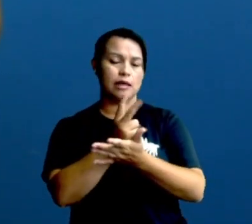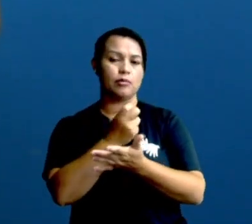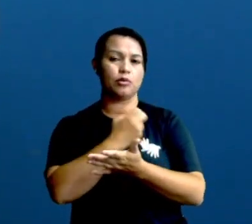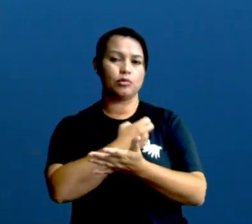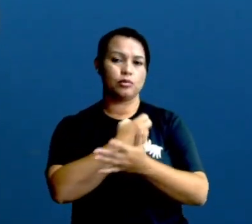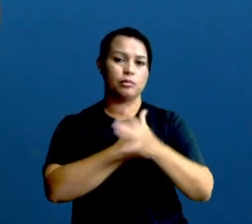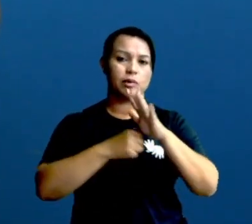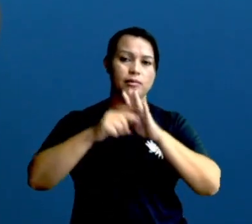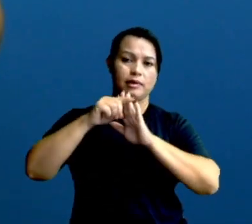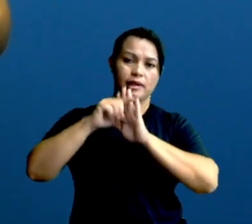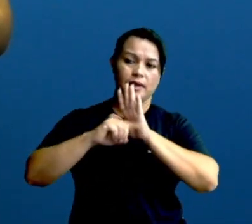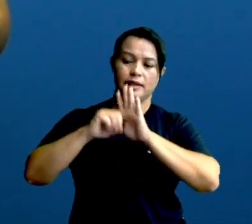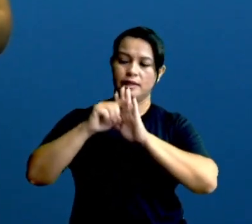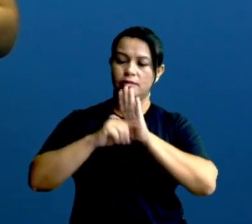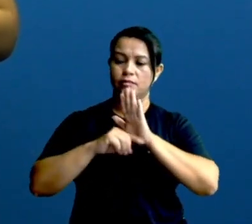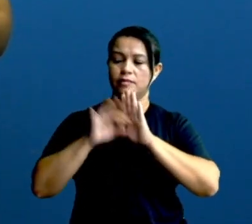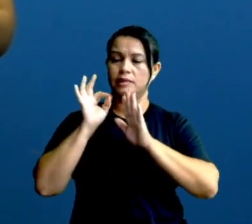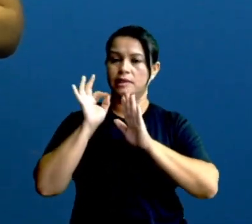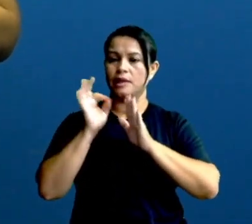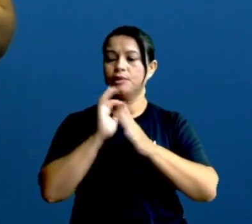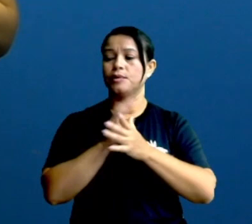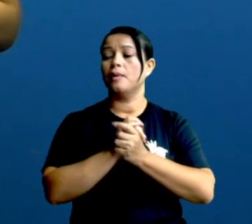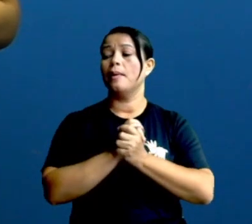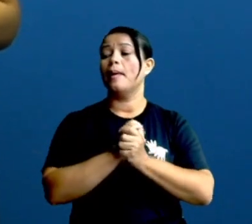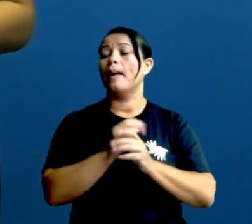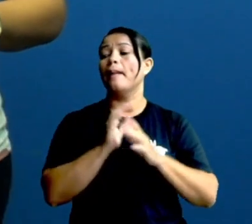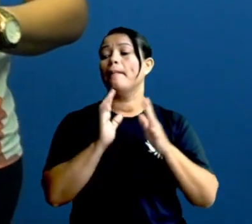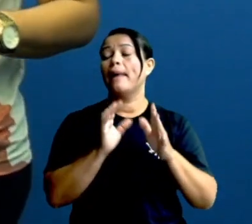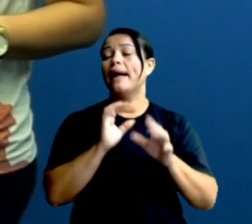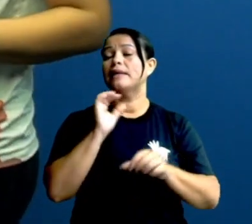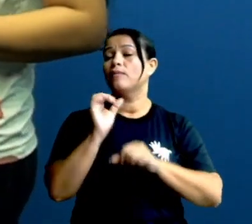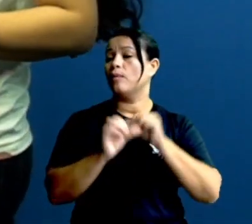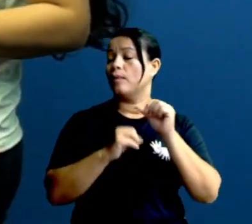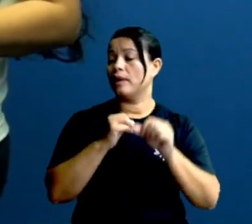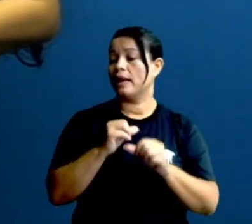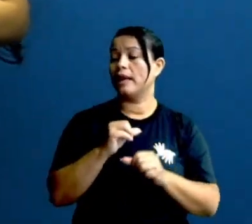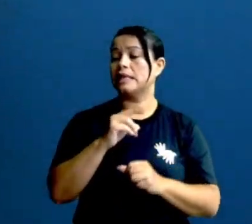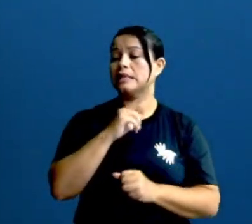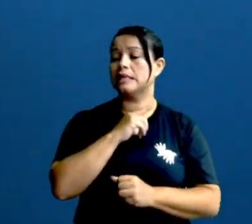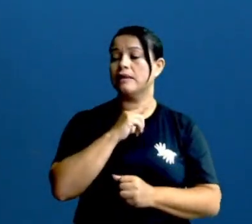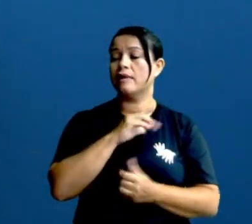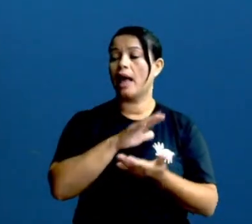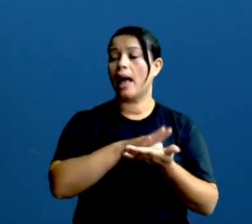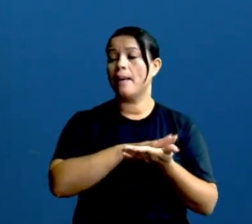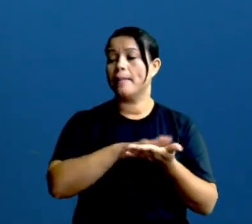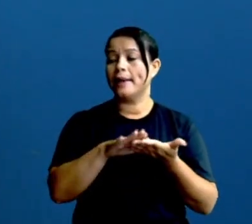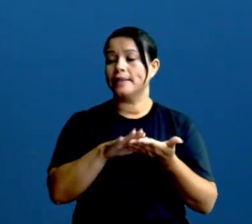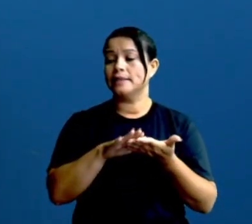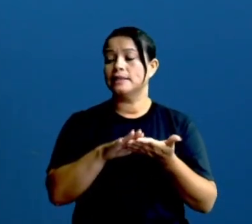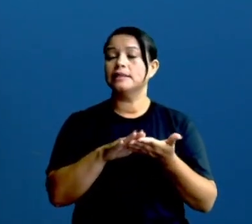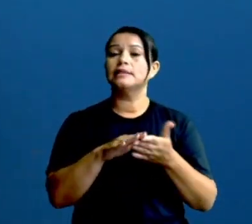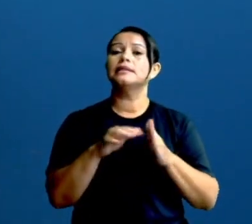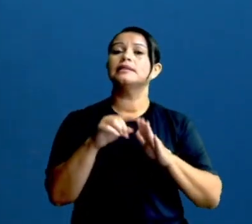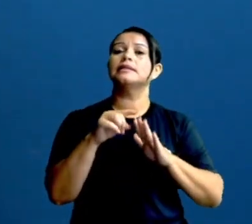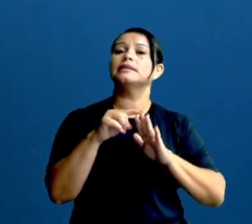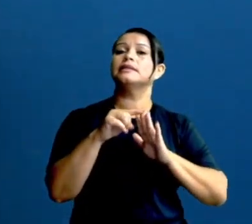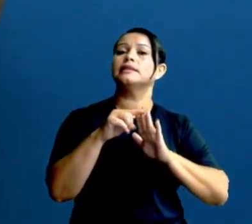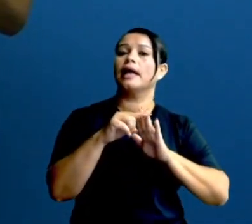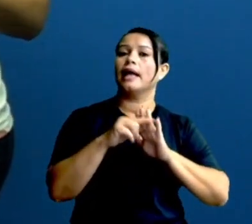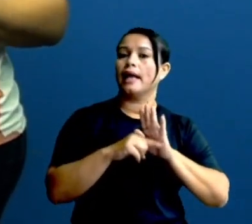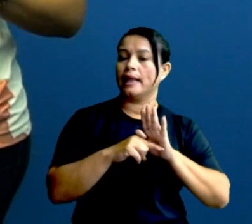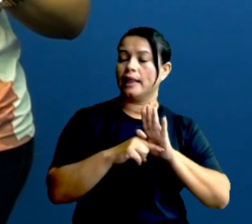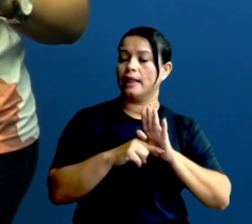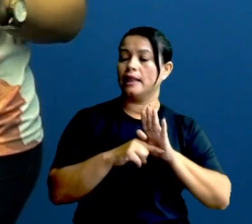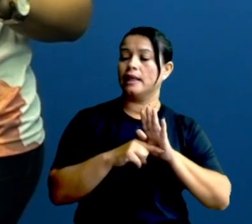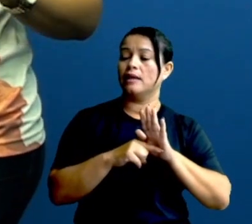quê? Negativo, tá? Mas se for ao contrário, se a minha base for negativa e o meu